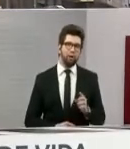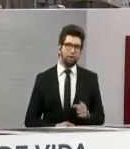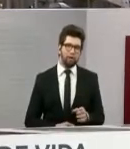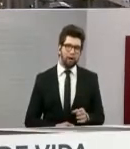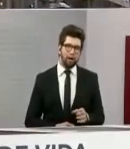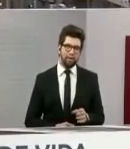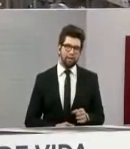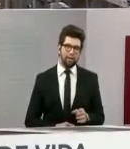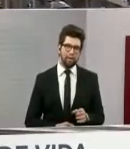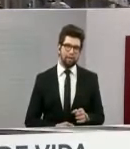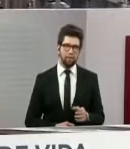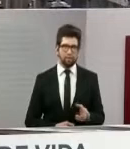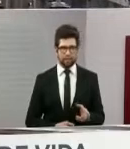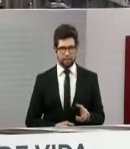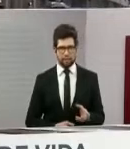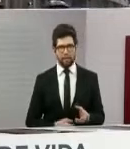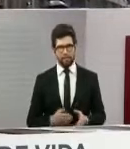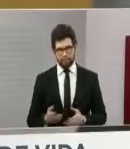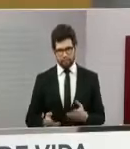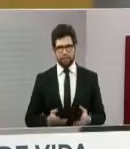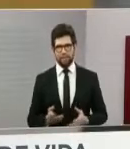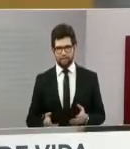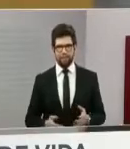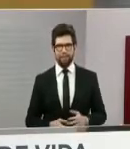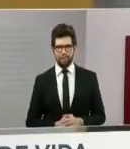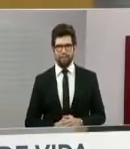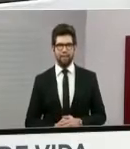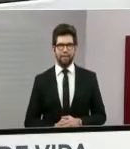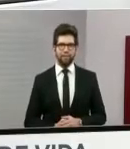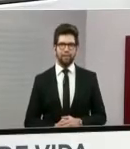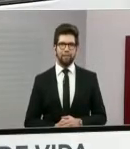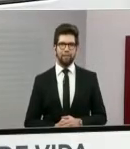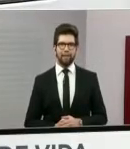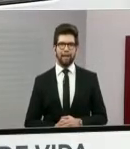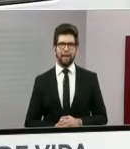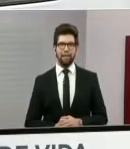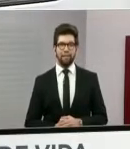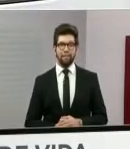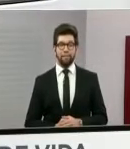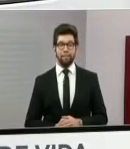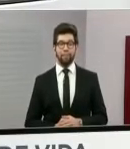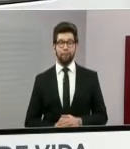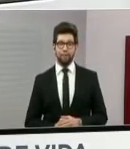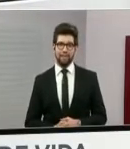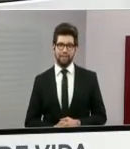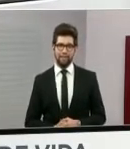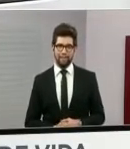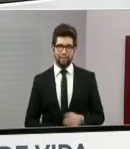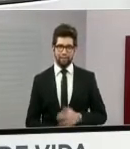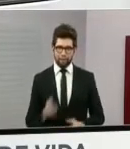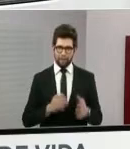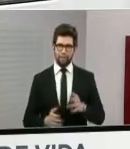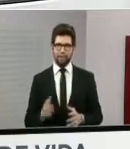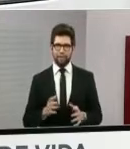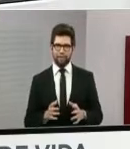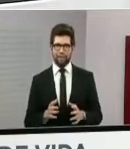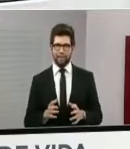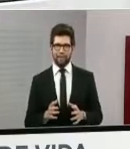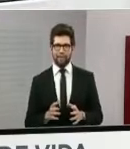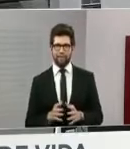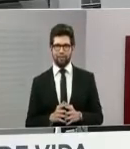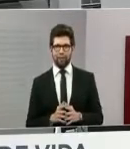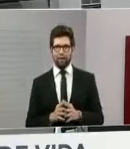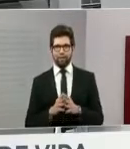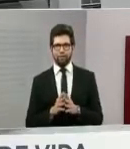morrido há 12 horas ou seja bem diferente dessa versão de tá pela esposa dele né mas só para